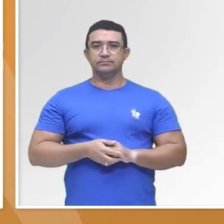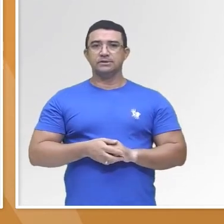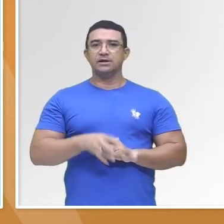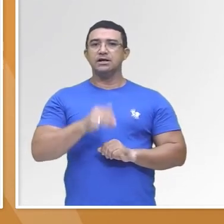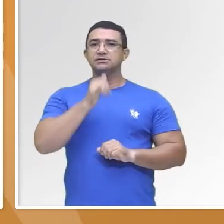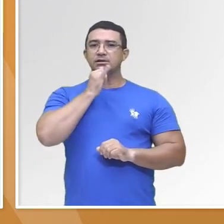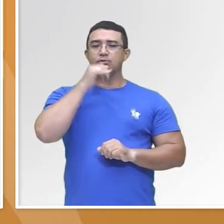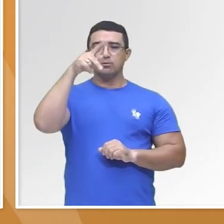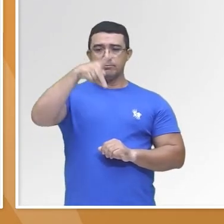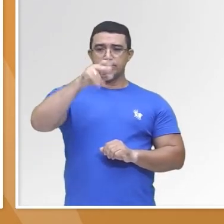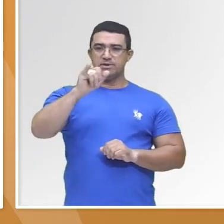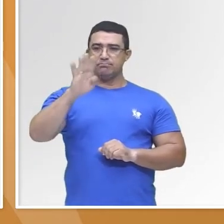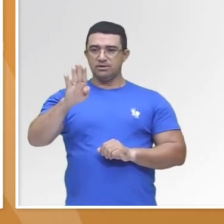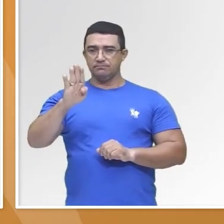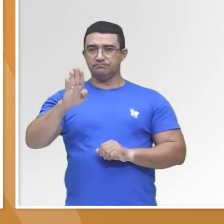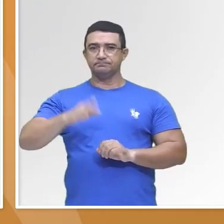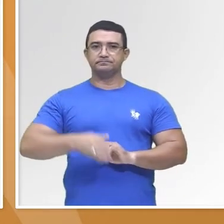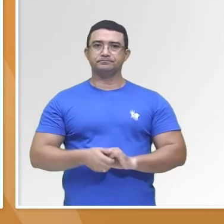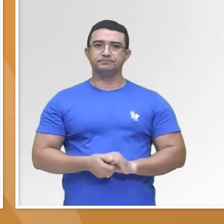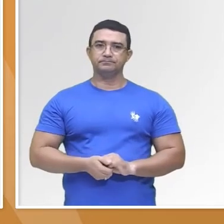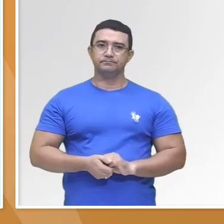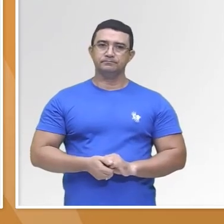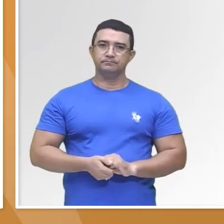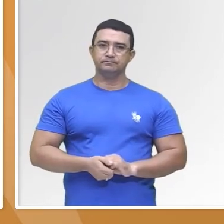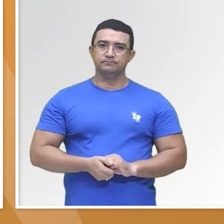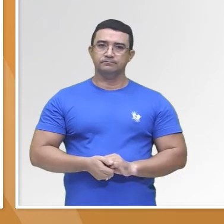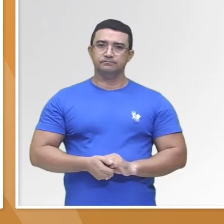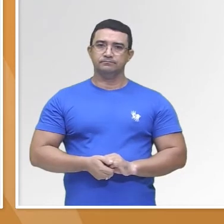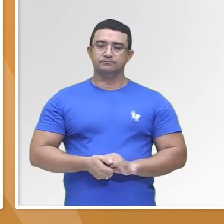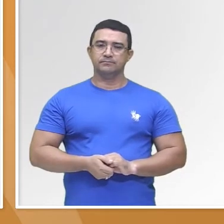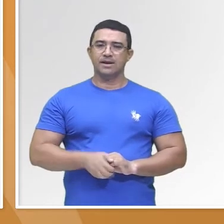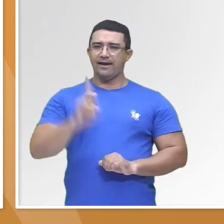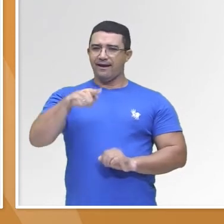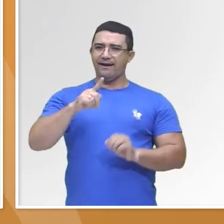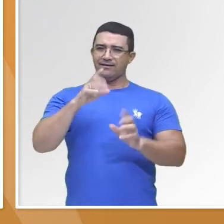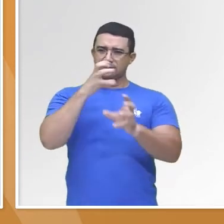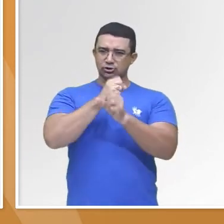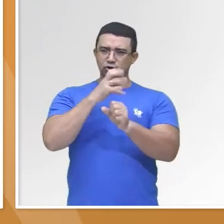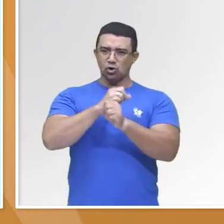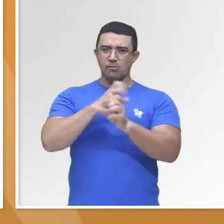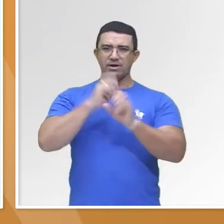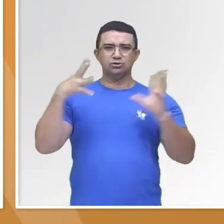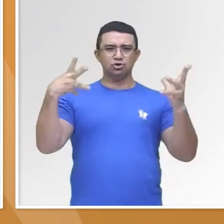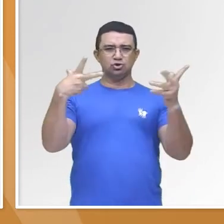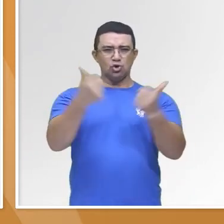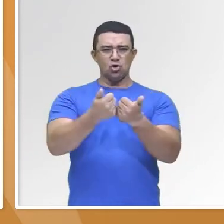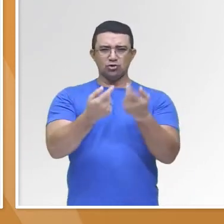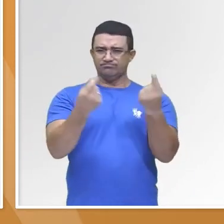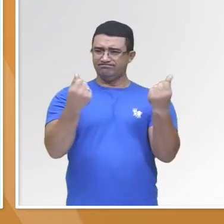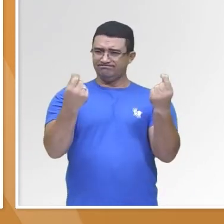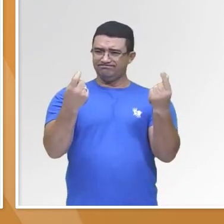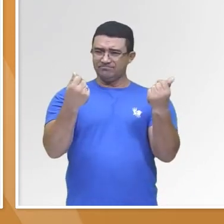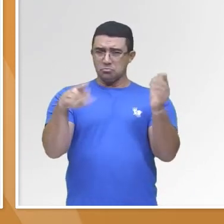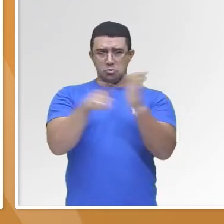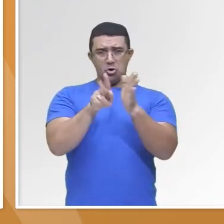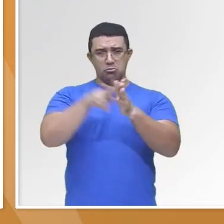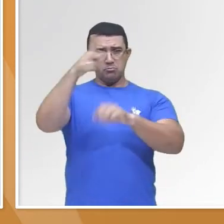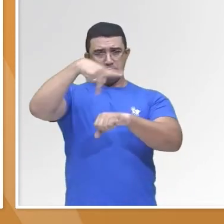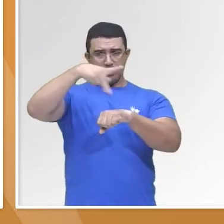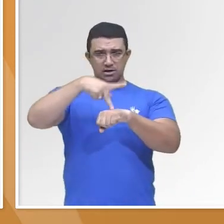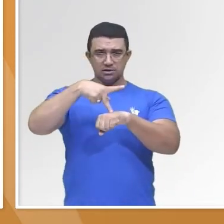Bruto, né, que nós chamamos de PIB, que é justamente a soma de todas as riquezas econômicas de um país,